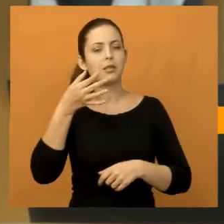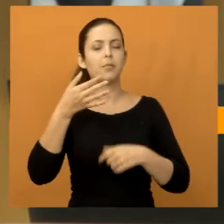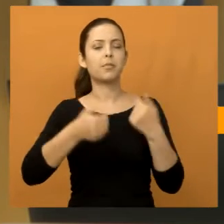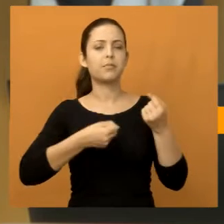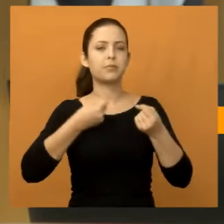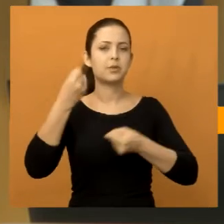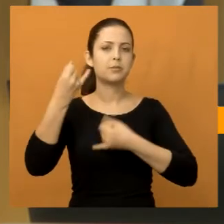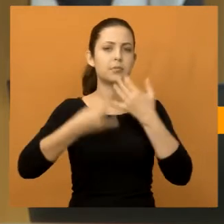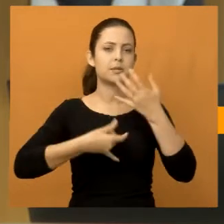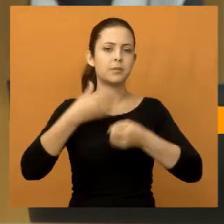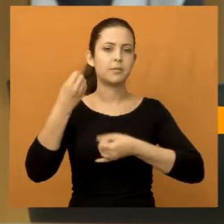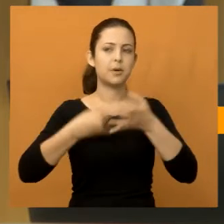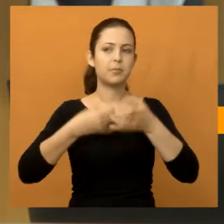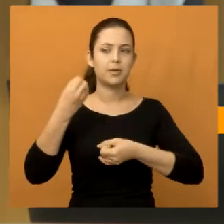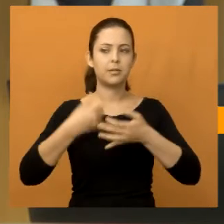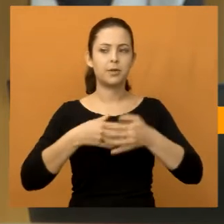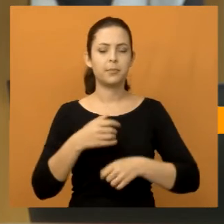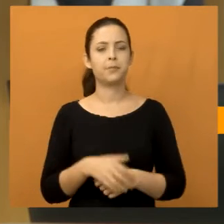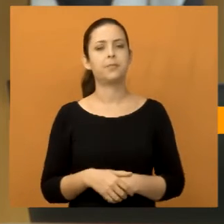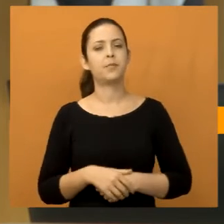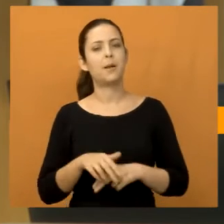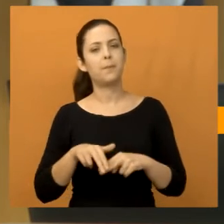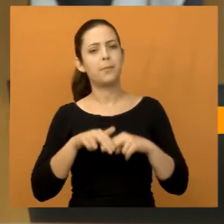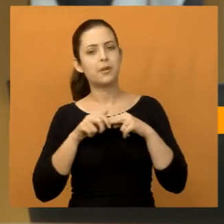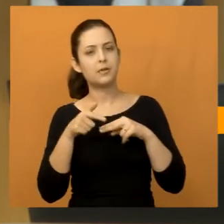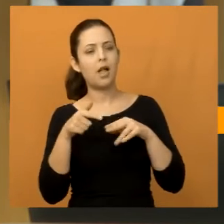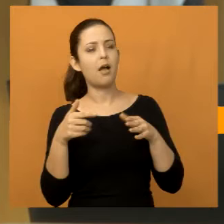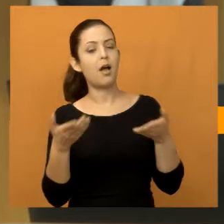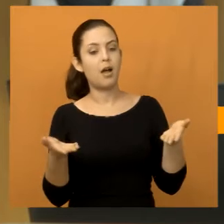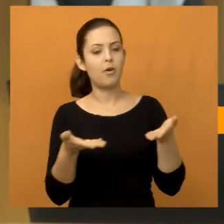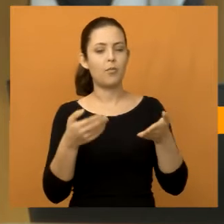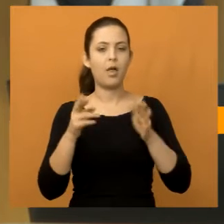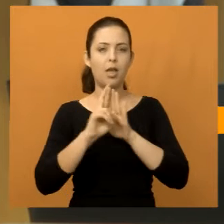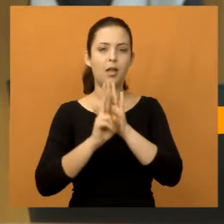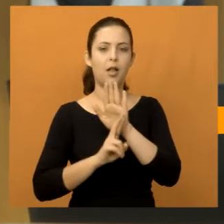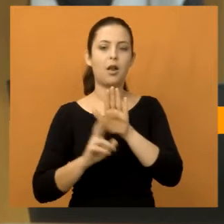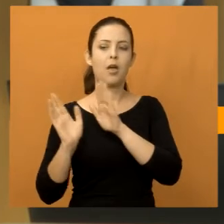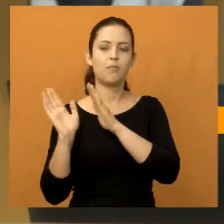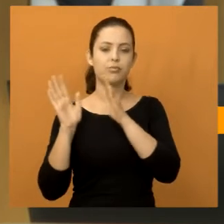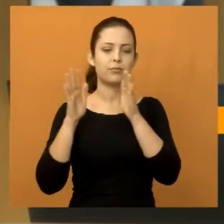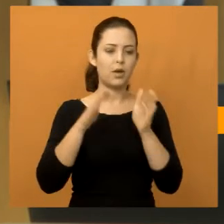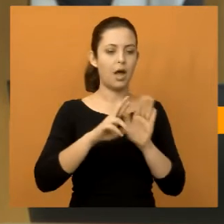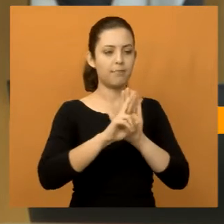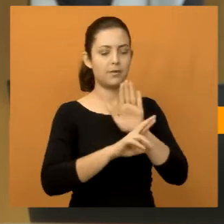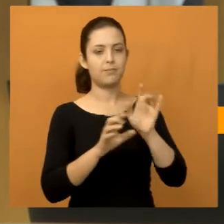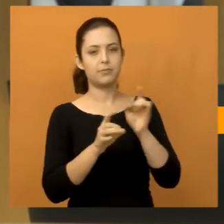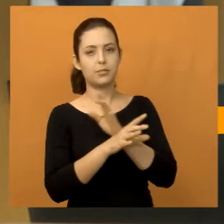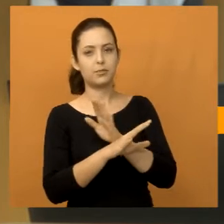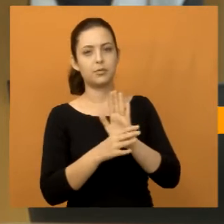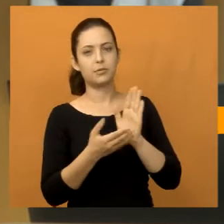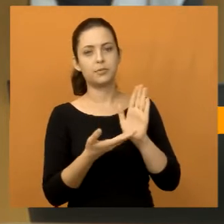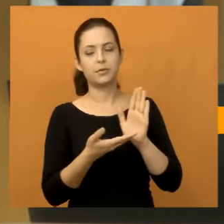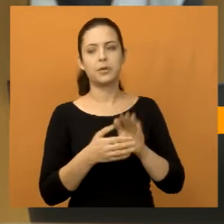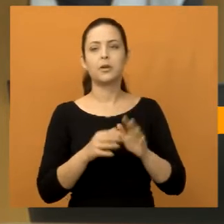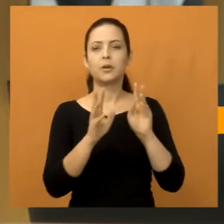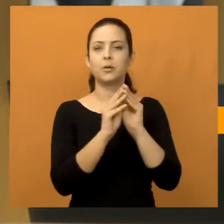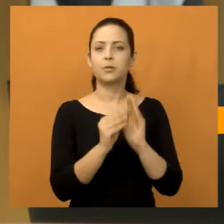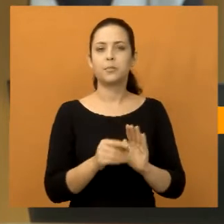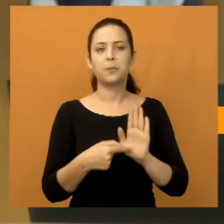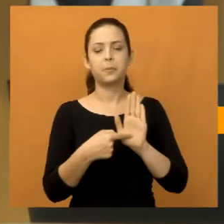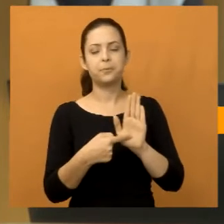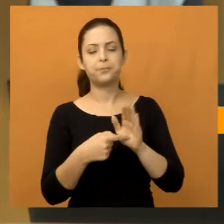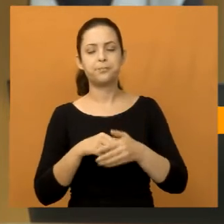ouvimos bastante gente lá, e por isso chegamos aí num relatório final, né? com a